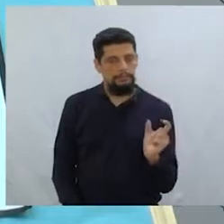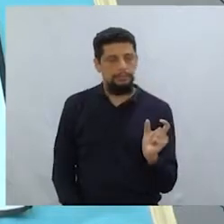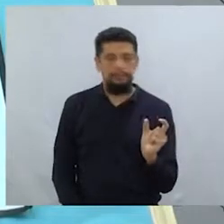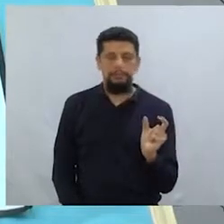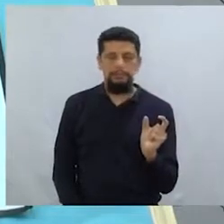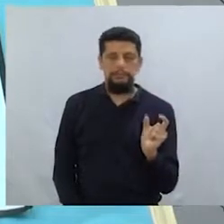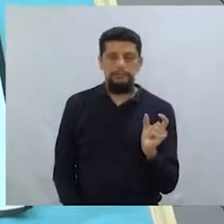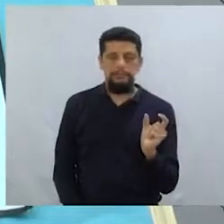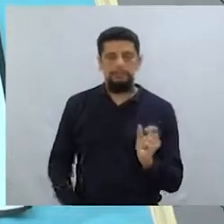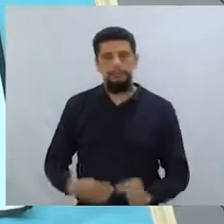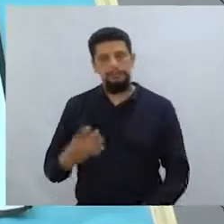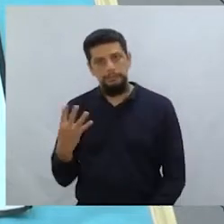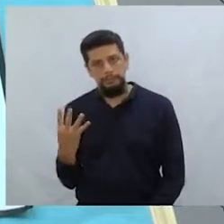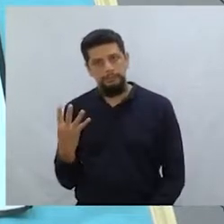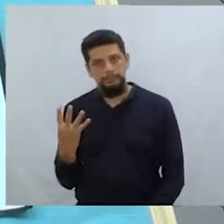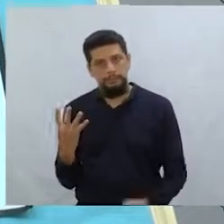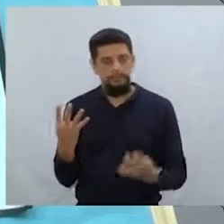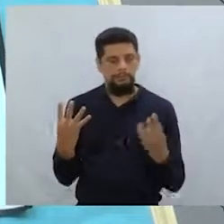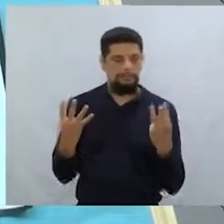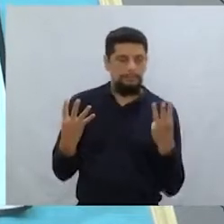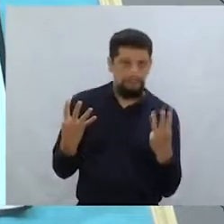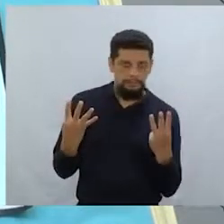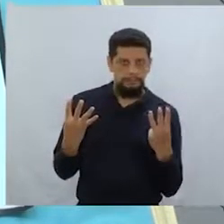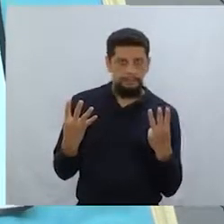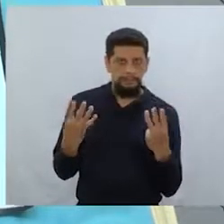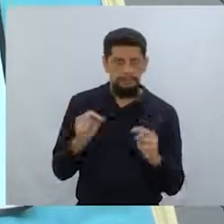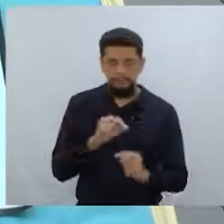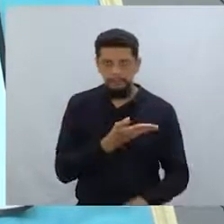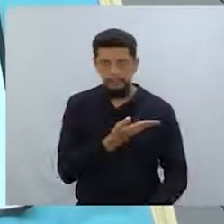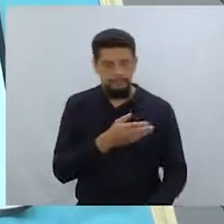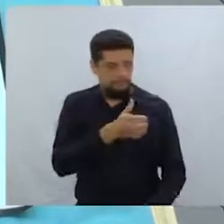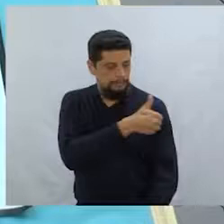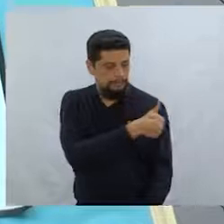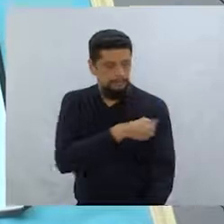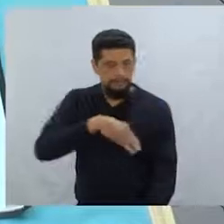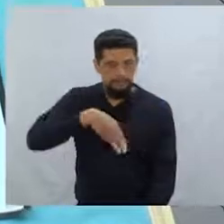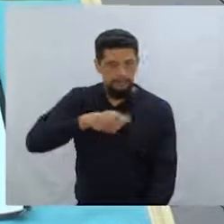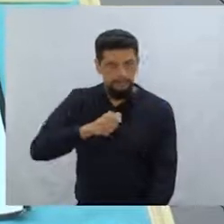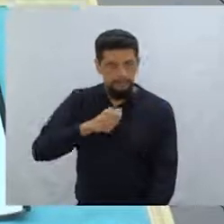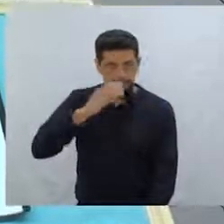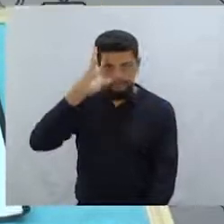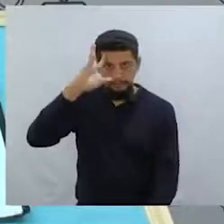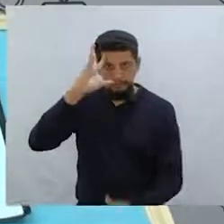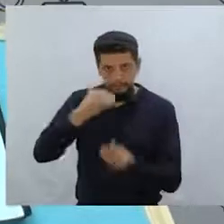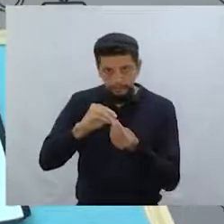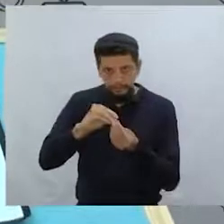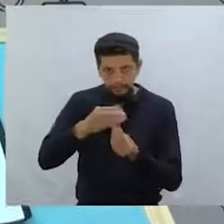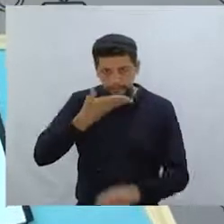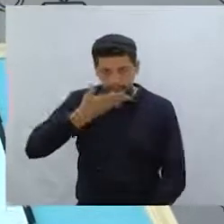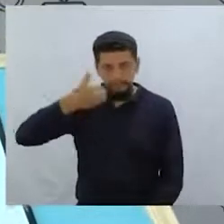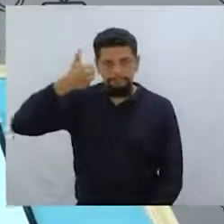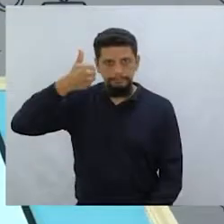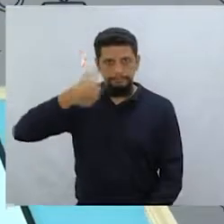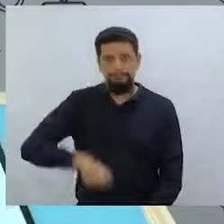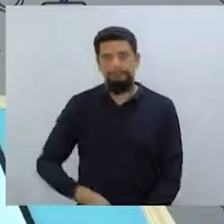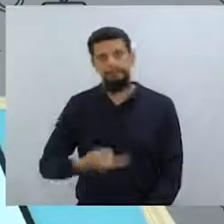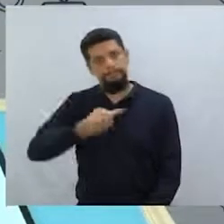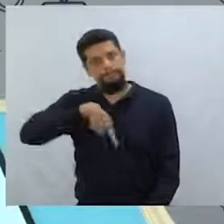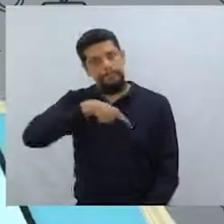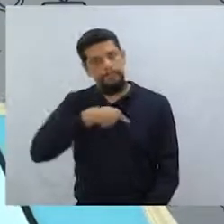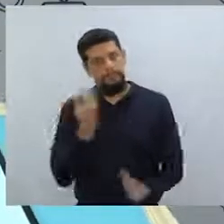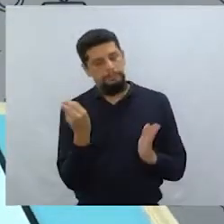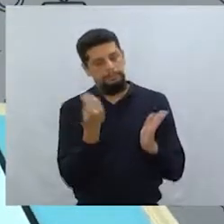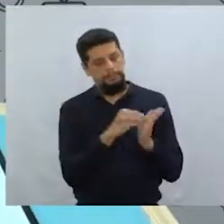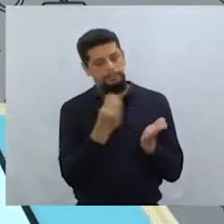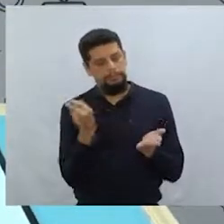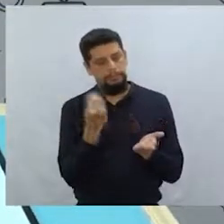cachorro e 3 crianças o gato. E daí, Max? Conseguiu Compreenderam um pouco melhor?